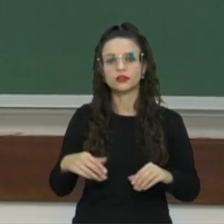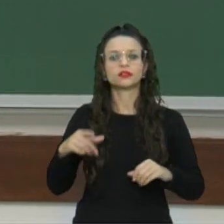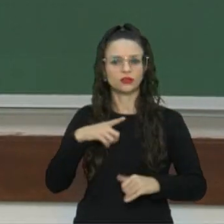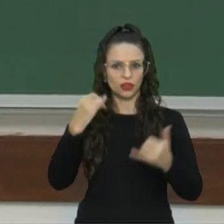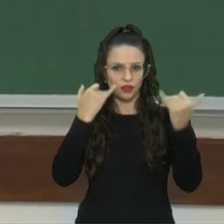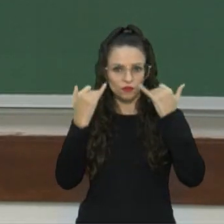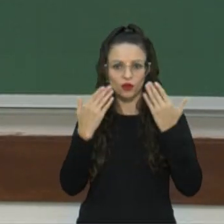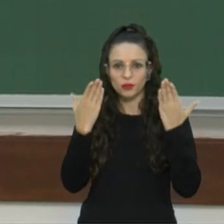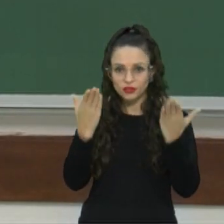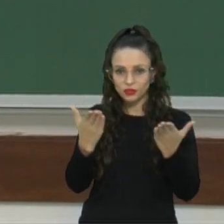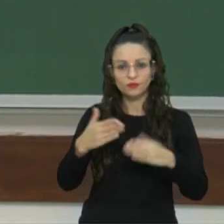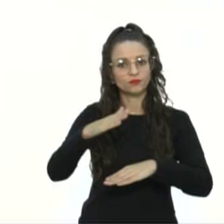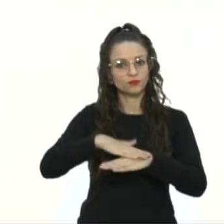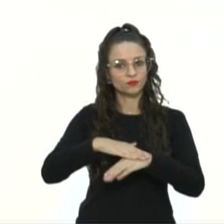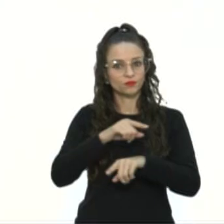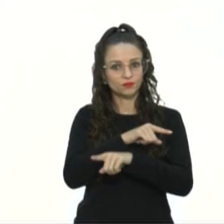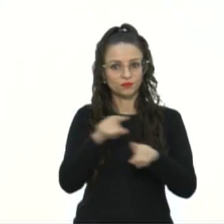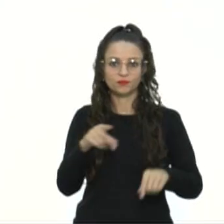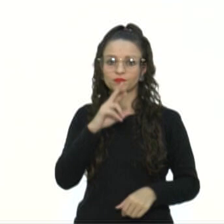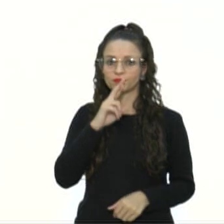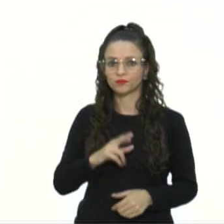enunciado, agora é com vocês.